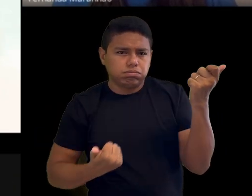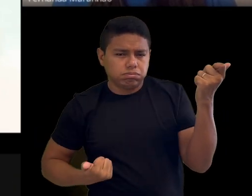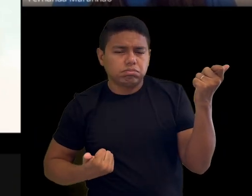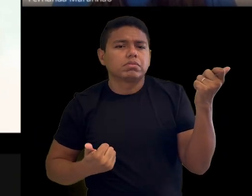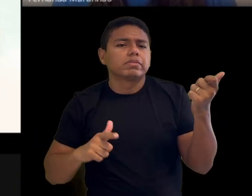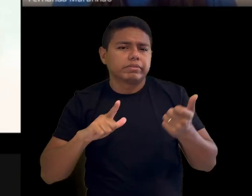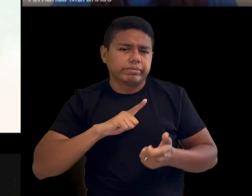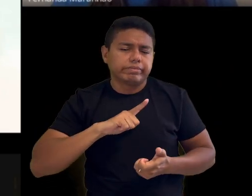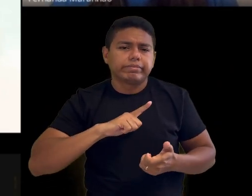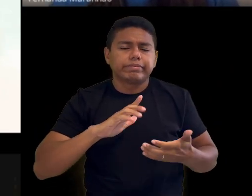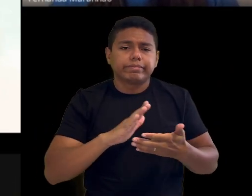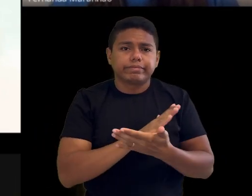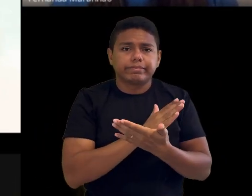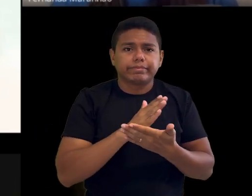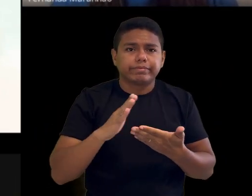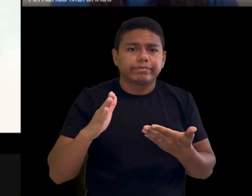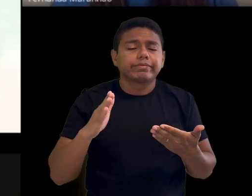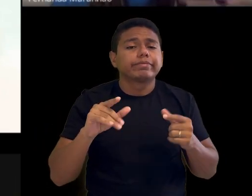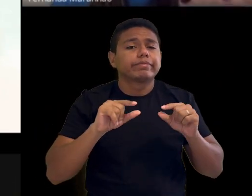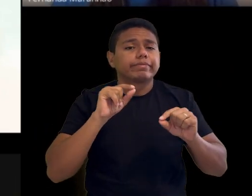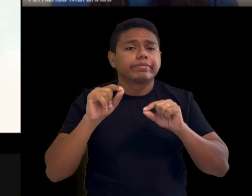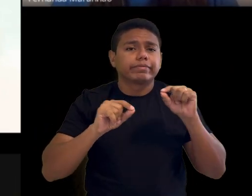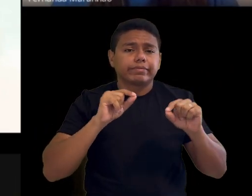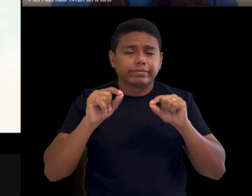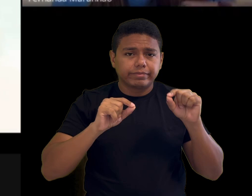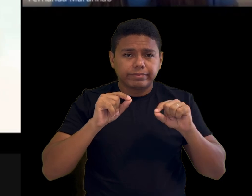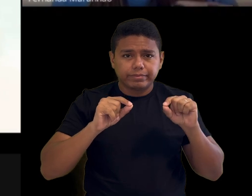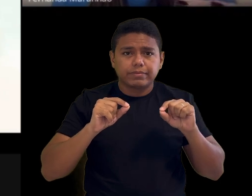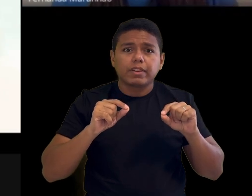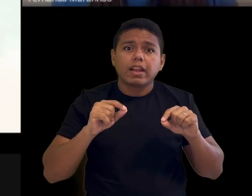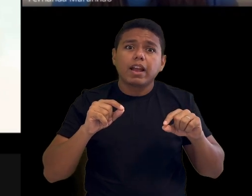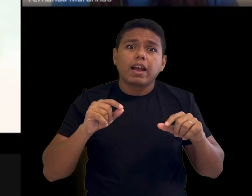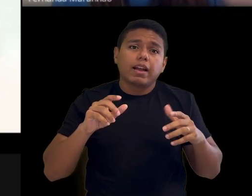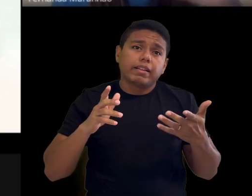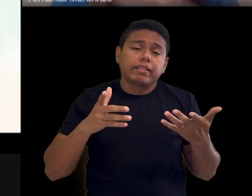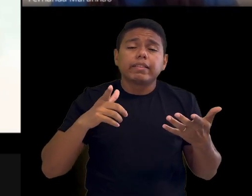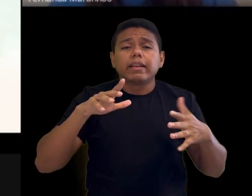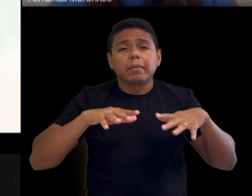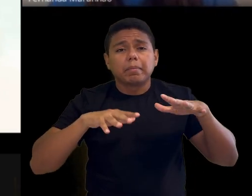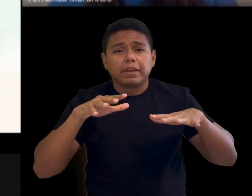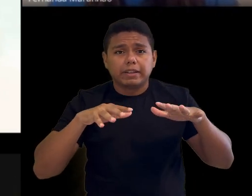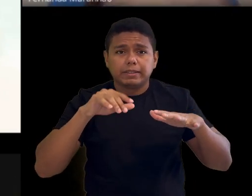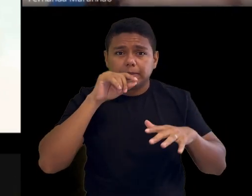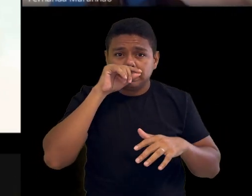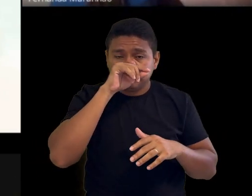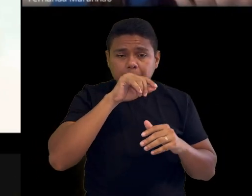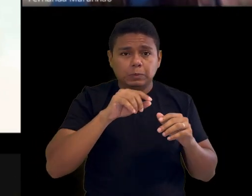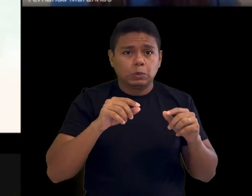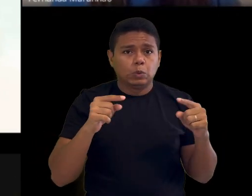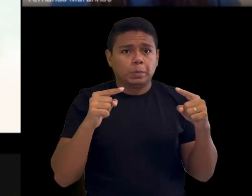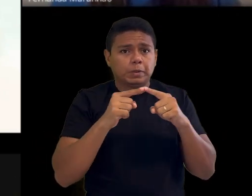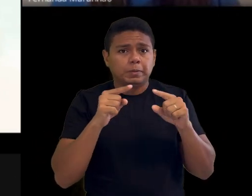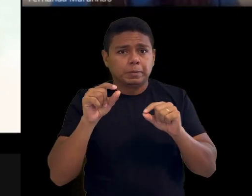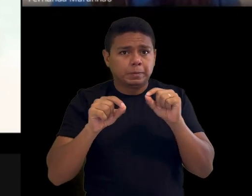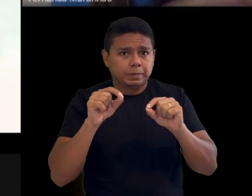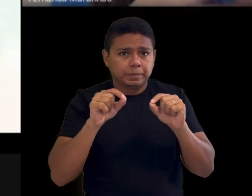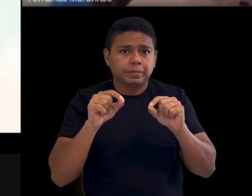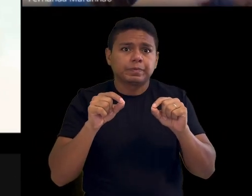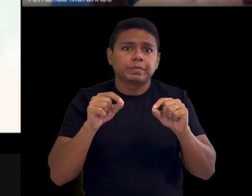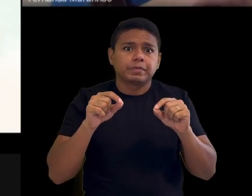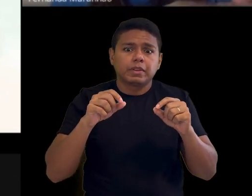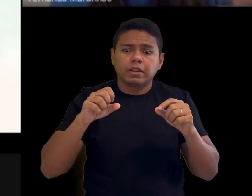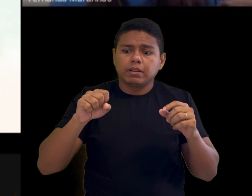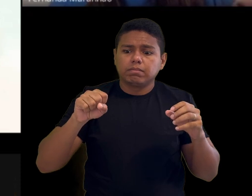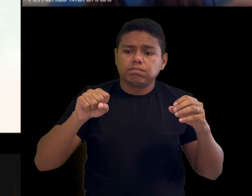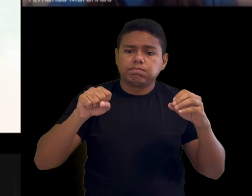cuja borda inferior margeia, tangencia o orifício cervical interno sem recobri-lo. Existe aquela que é centro total, que